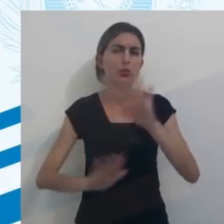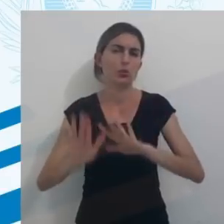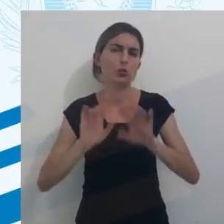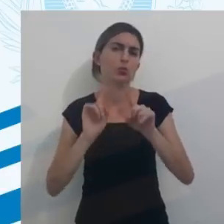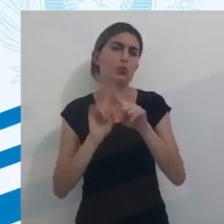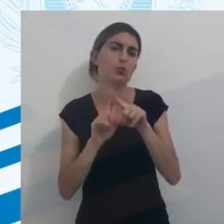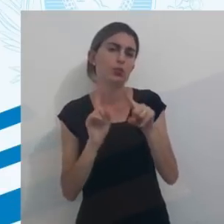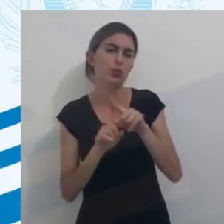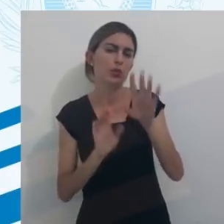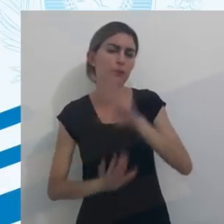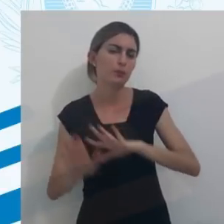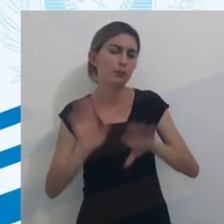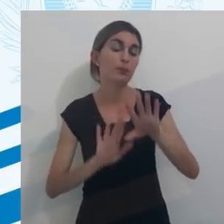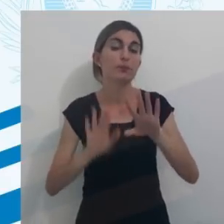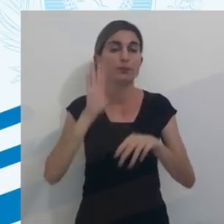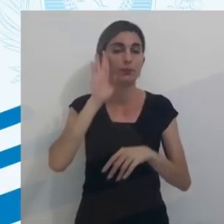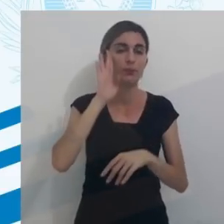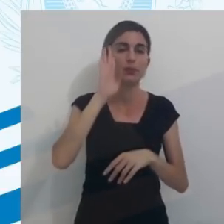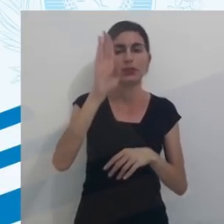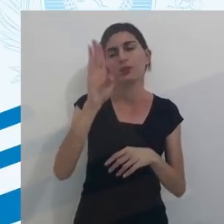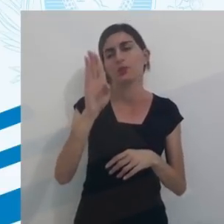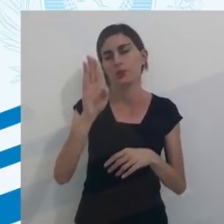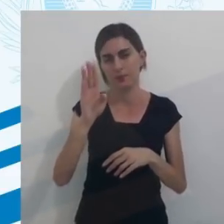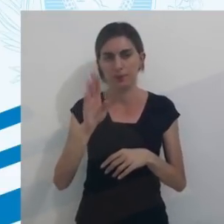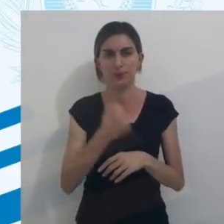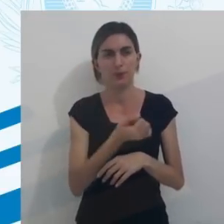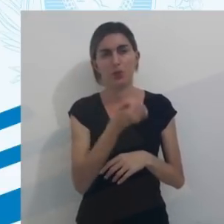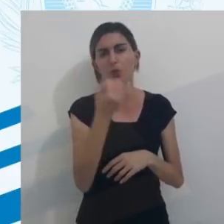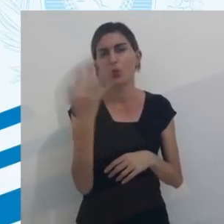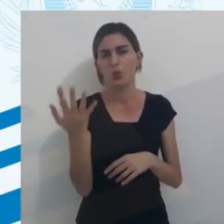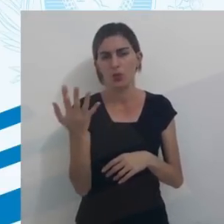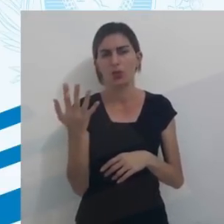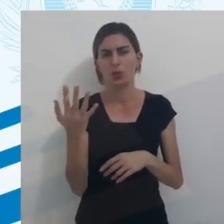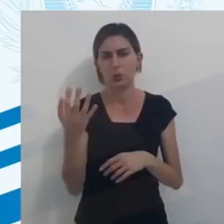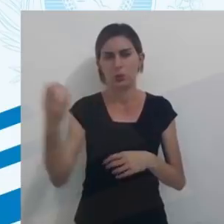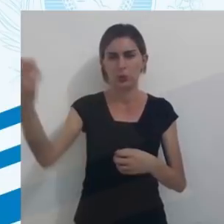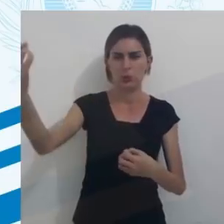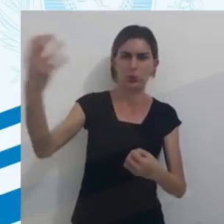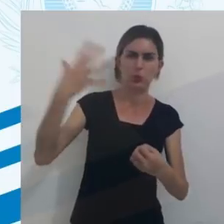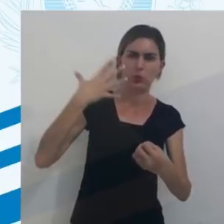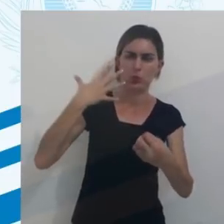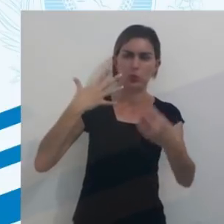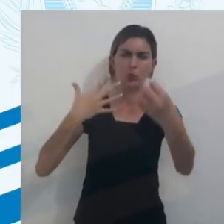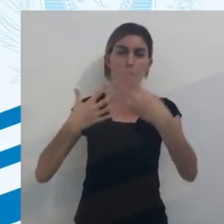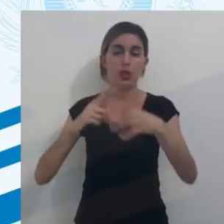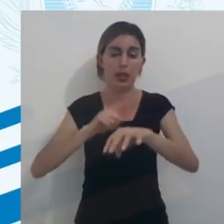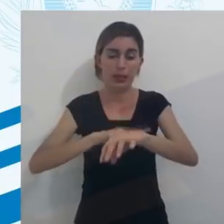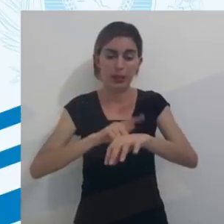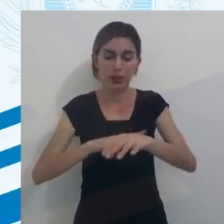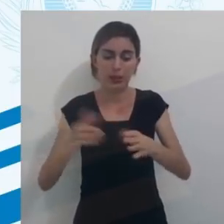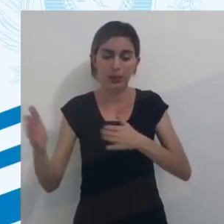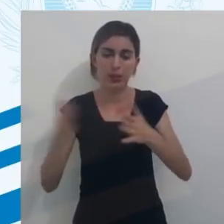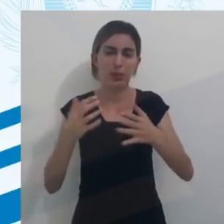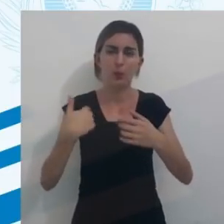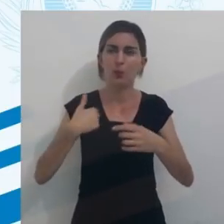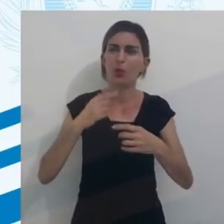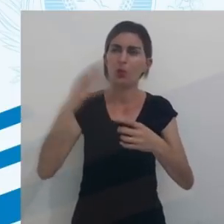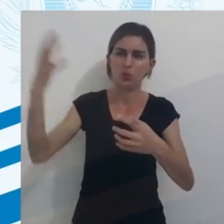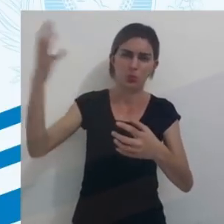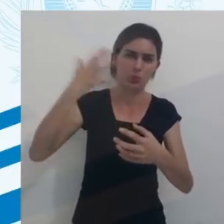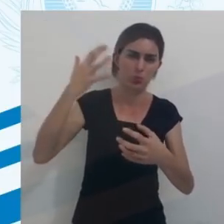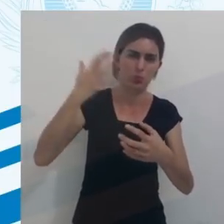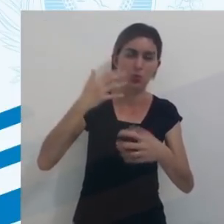certo tipo de cuidado? Principalmente quanto à exposição, o tempo em que